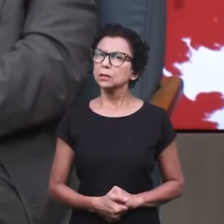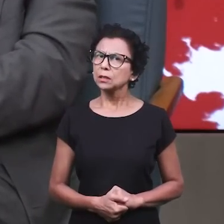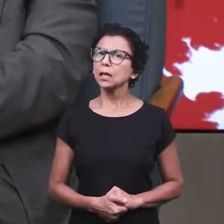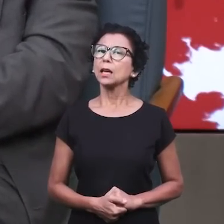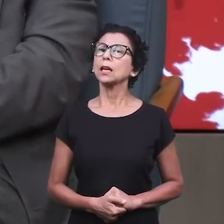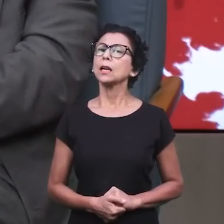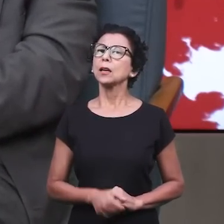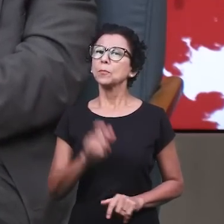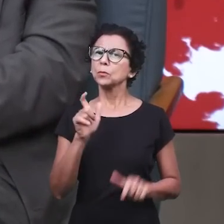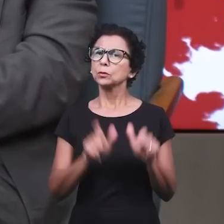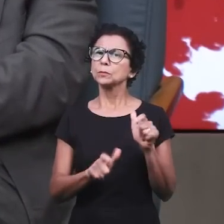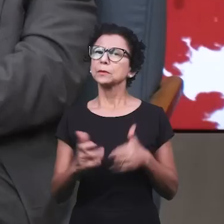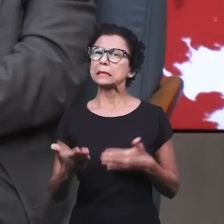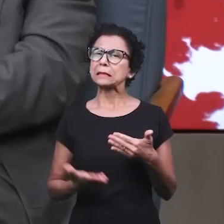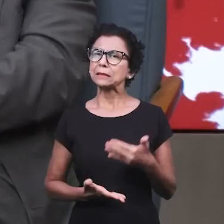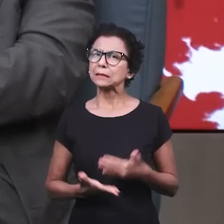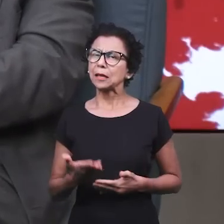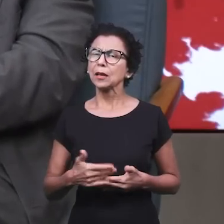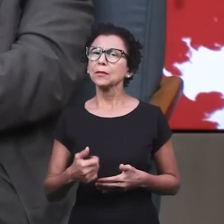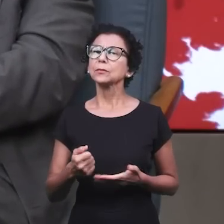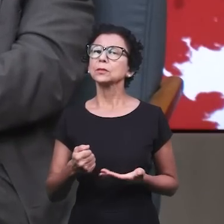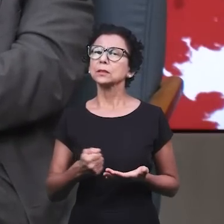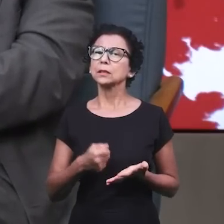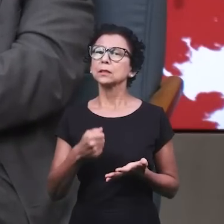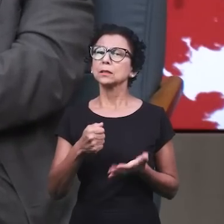servos em grandes momentos de aflição.